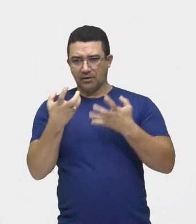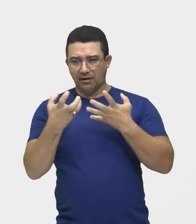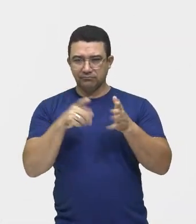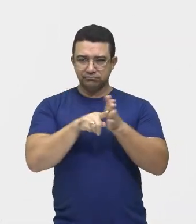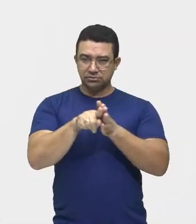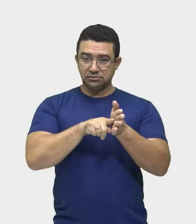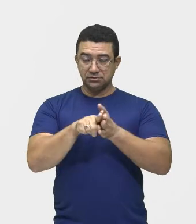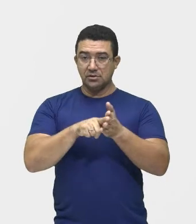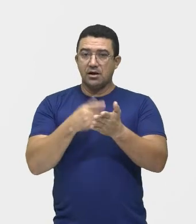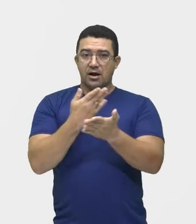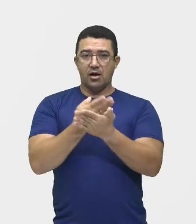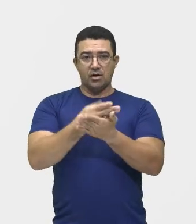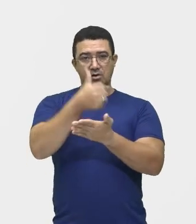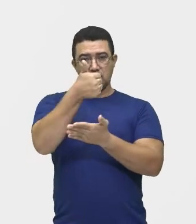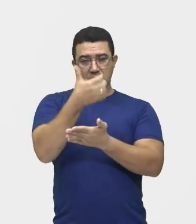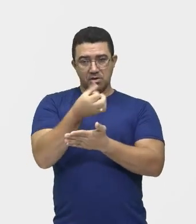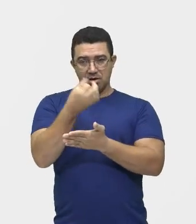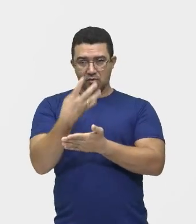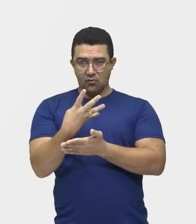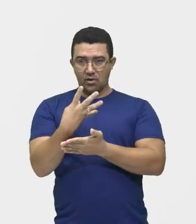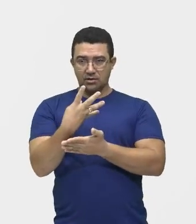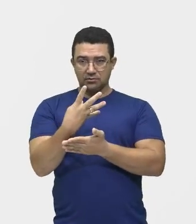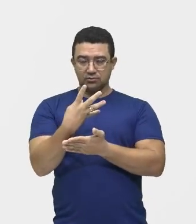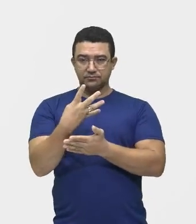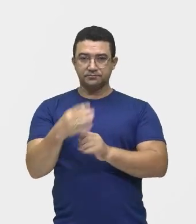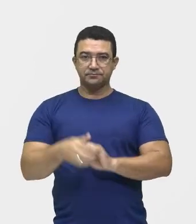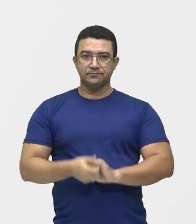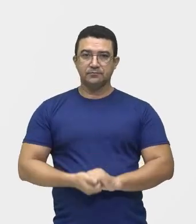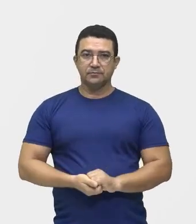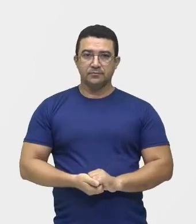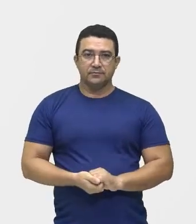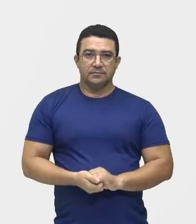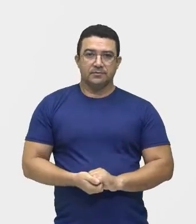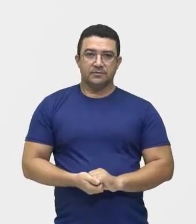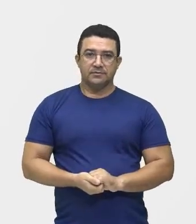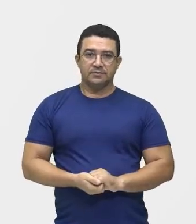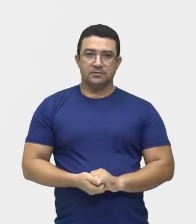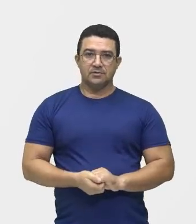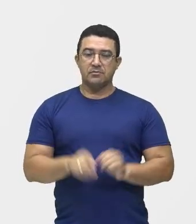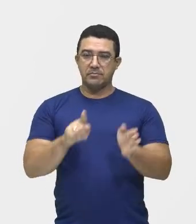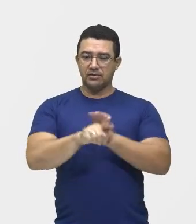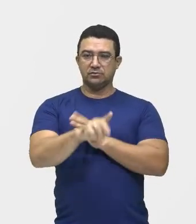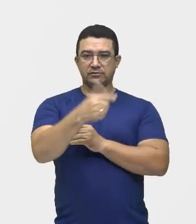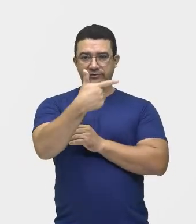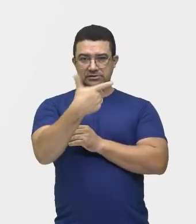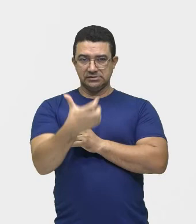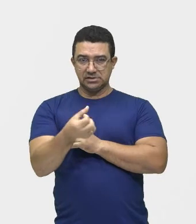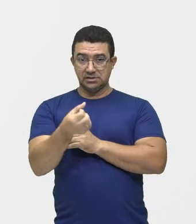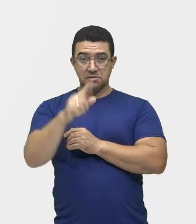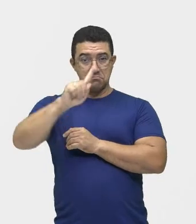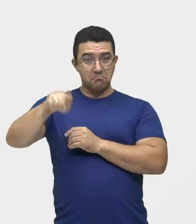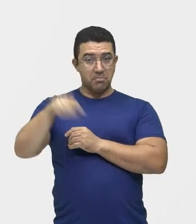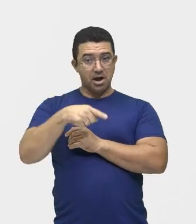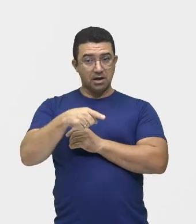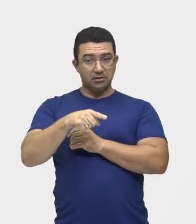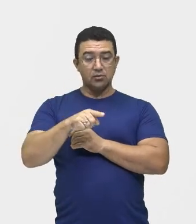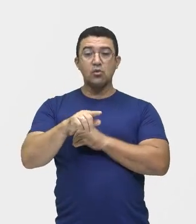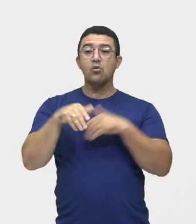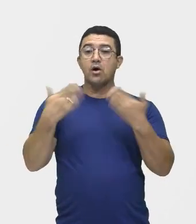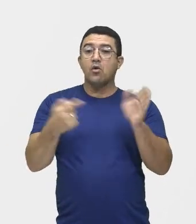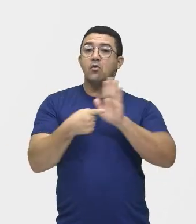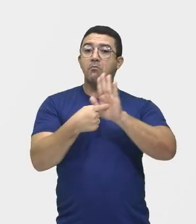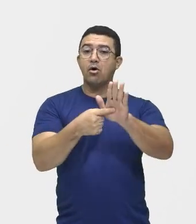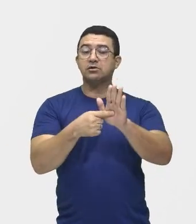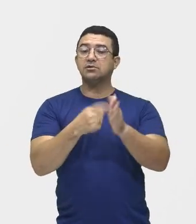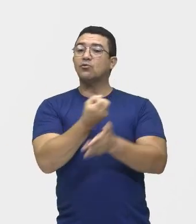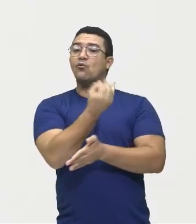tá? Aula 164 do exercitando. Então, vamos lá. Questão de número 26. Marque a opção que indica